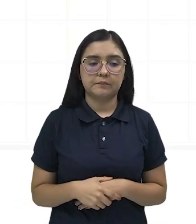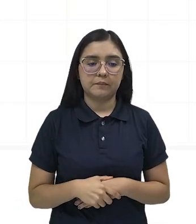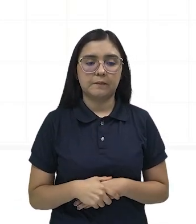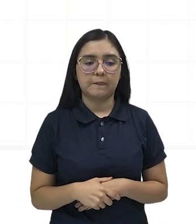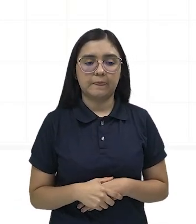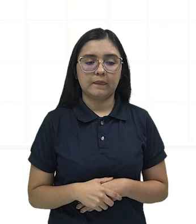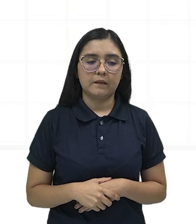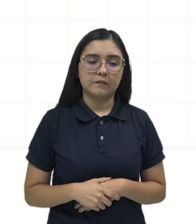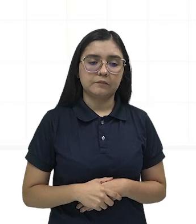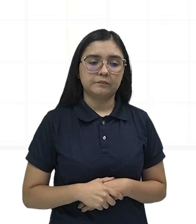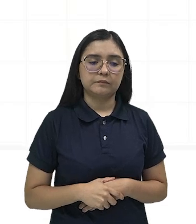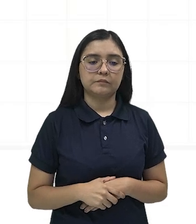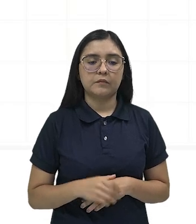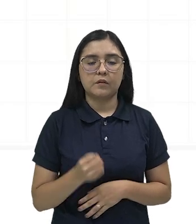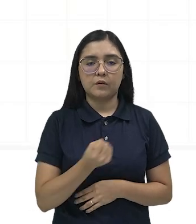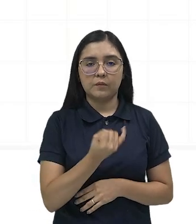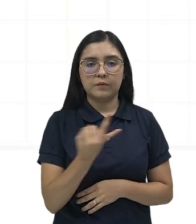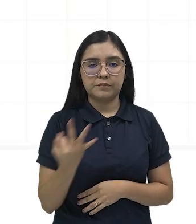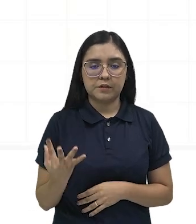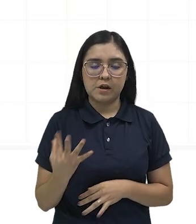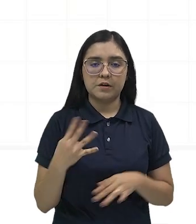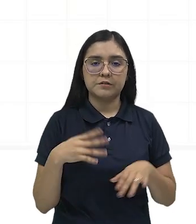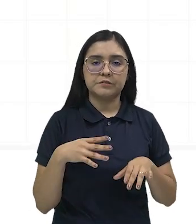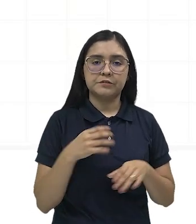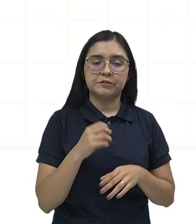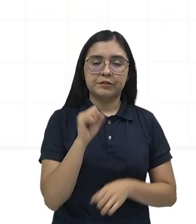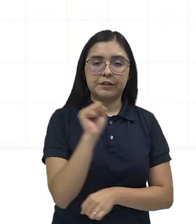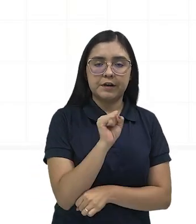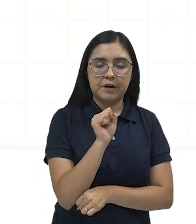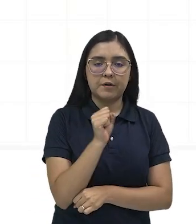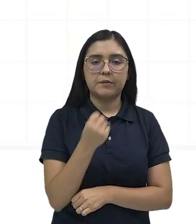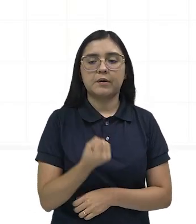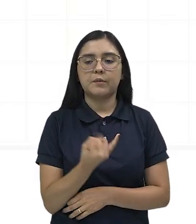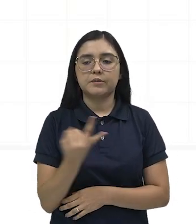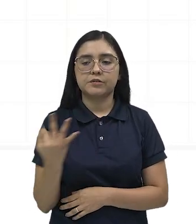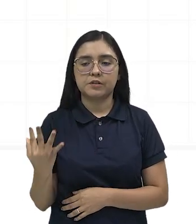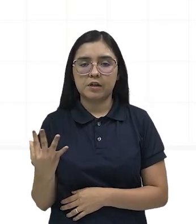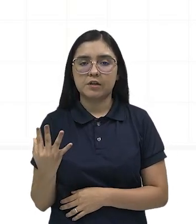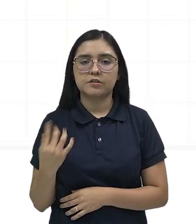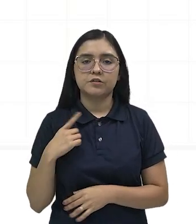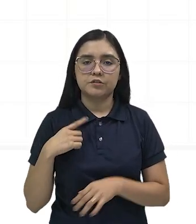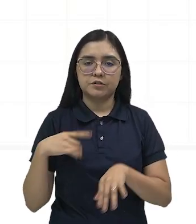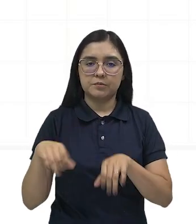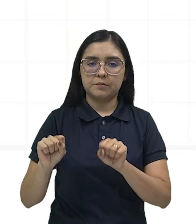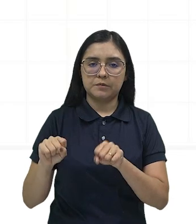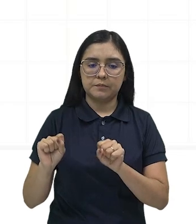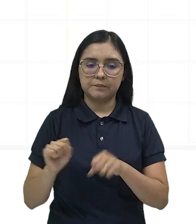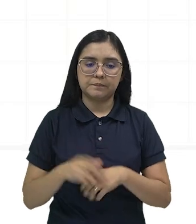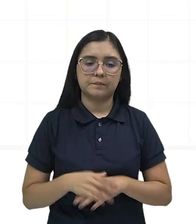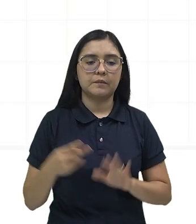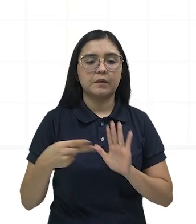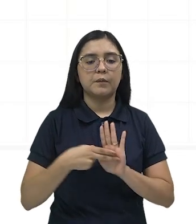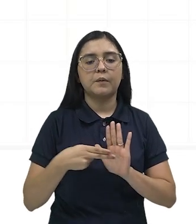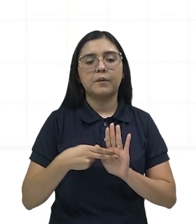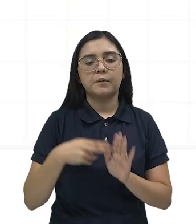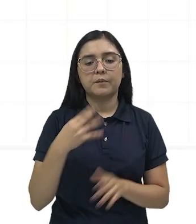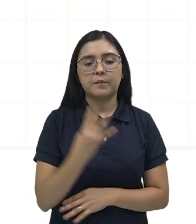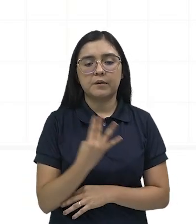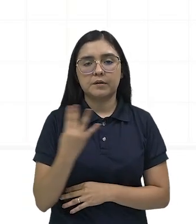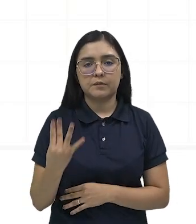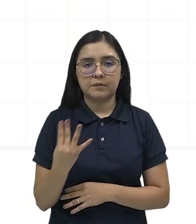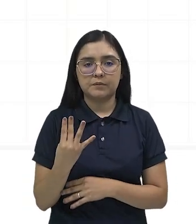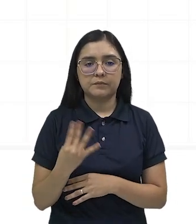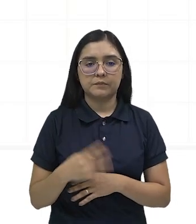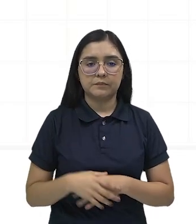número total de carros mais número total de motocicletas. Isso aqui é igual a